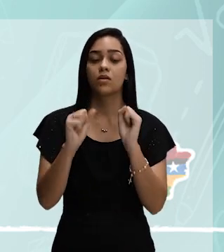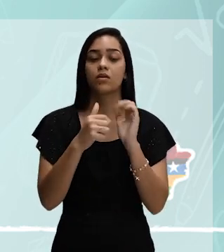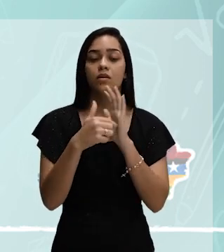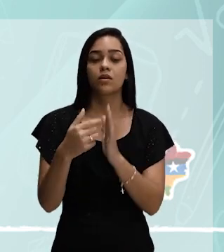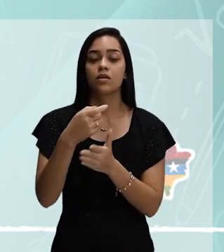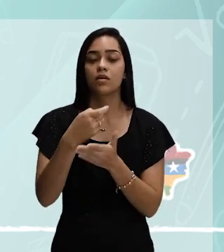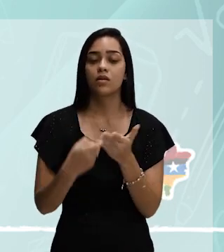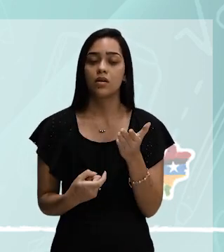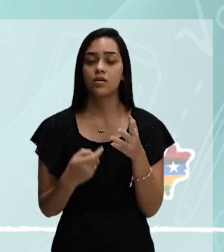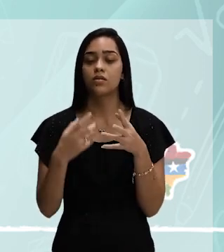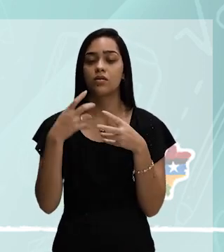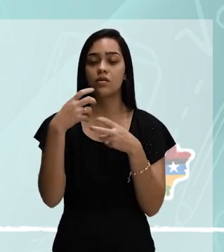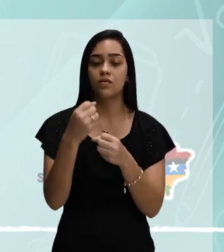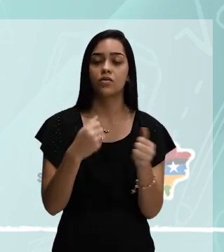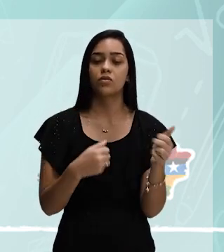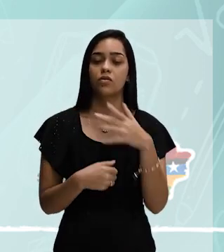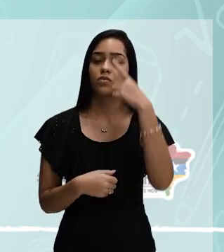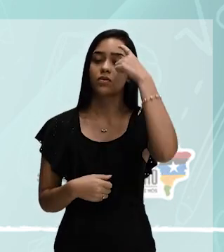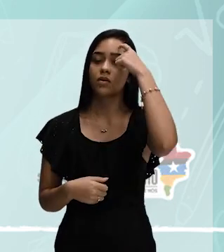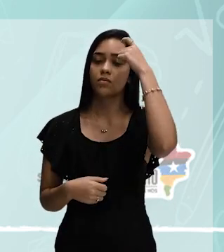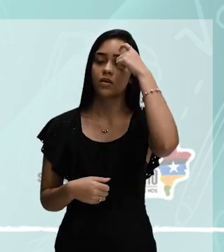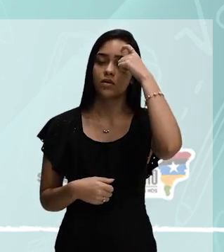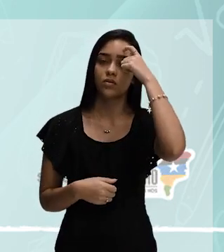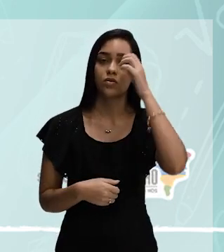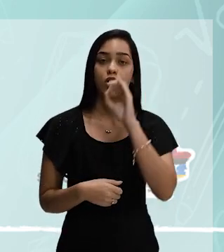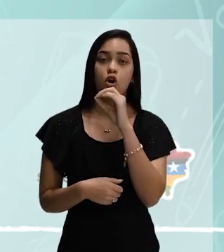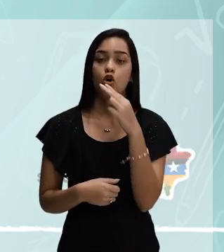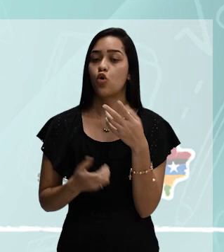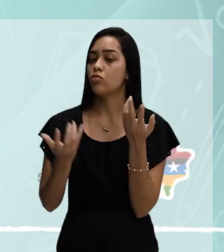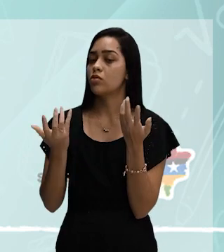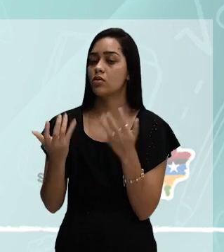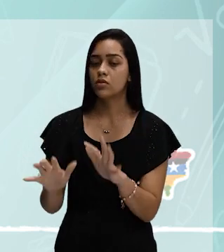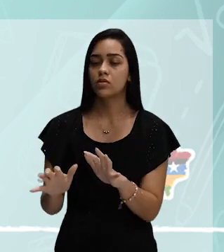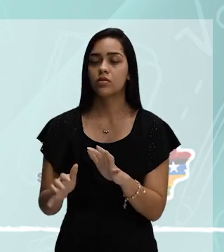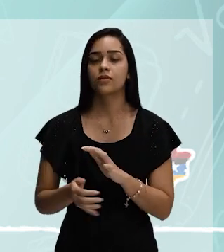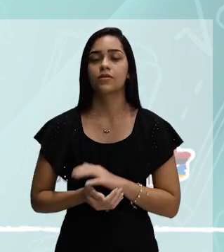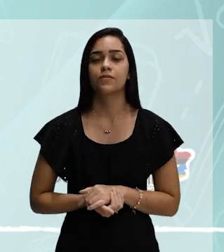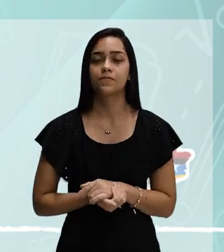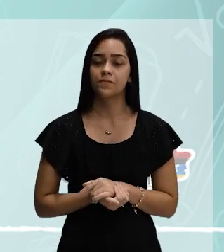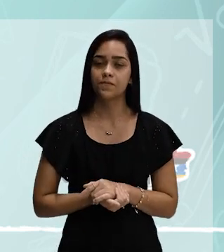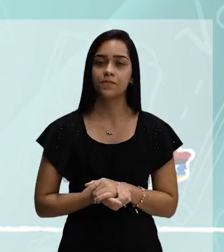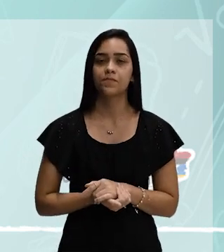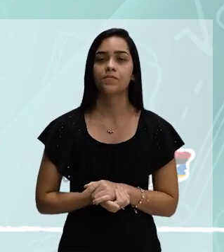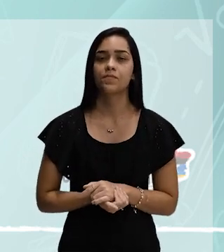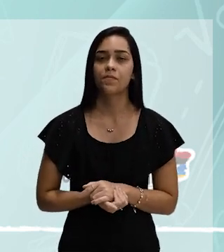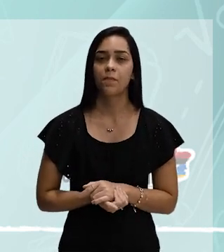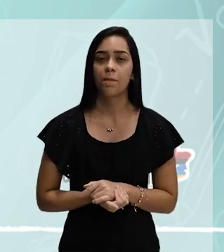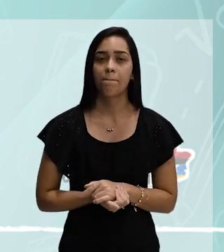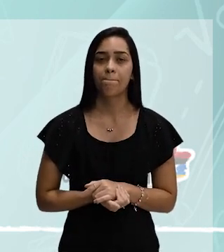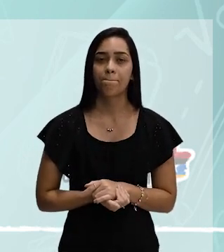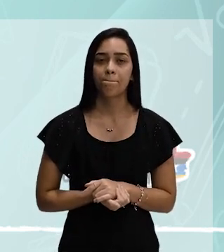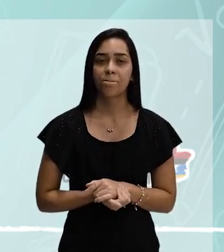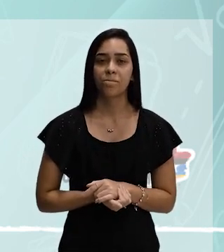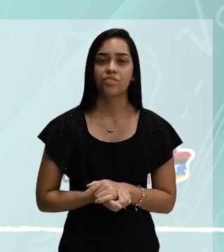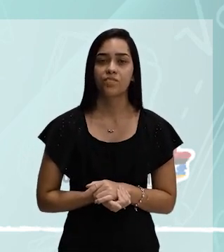pode apresentar textos em defesa de novas ideias ou como resistência a elas.